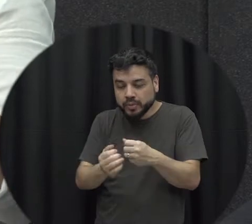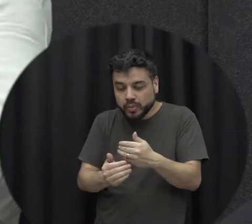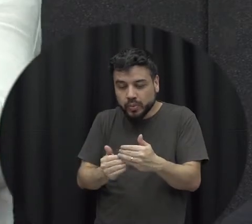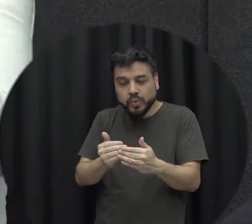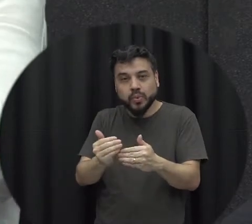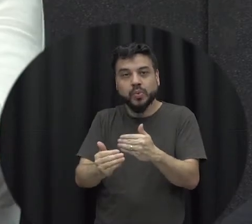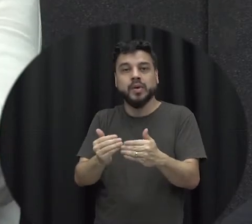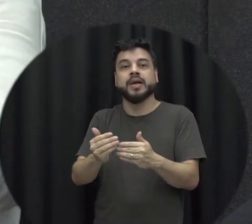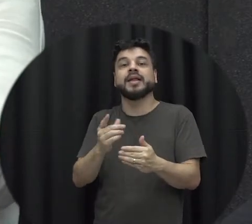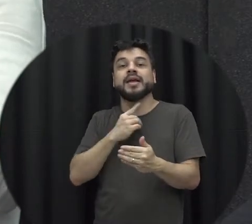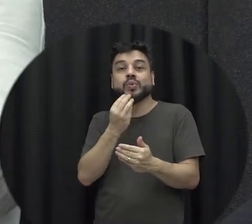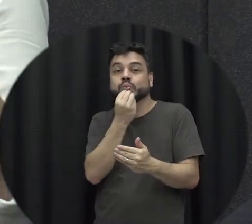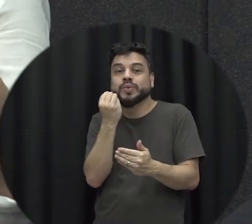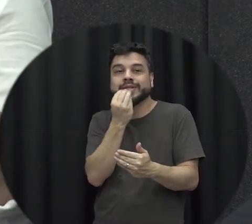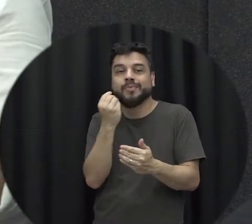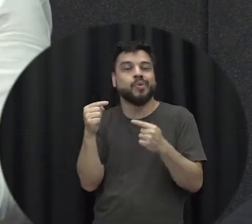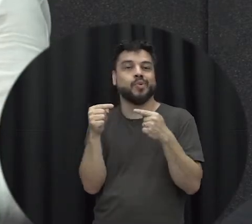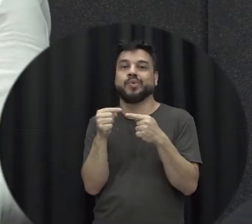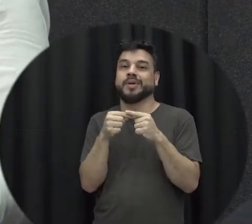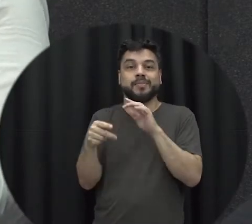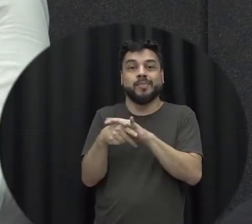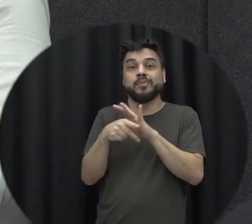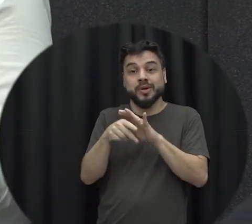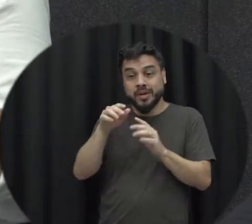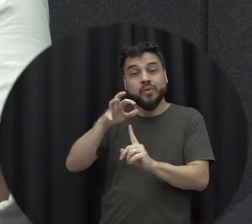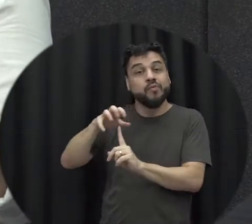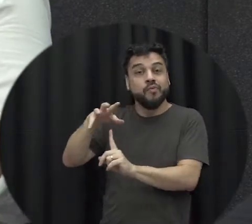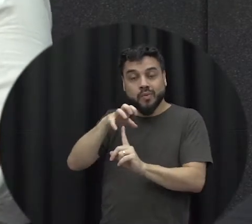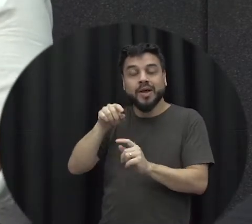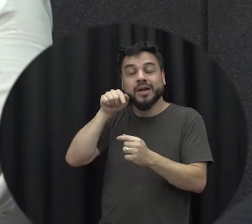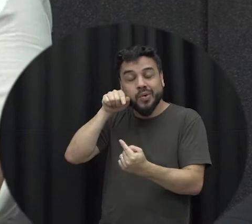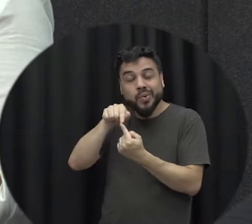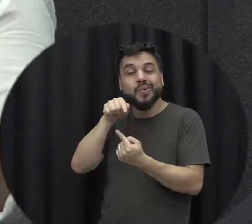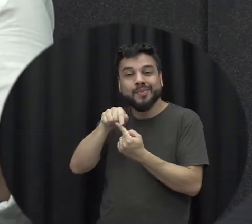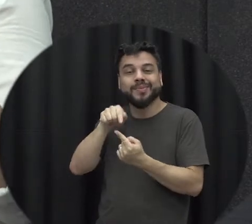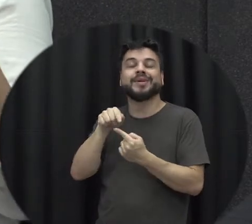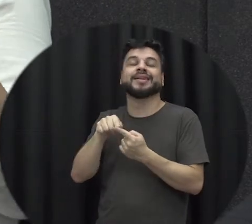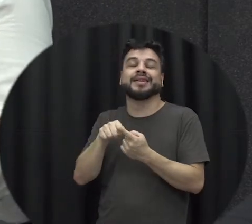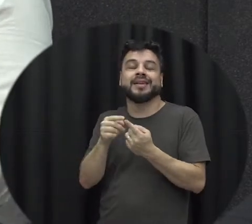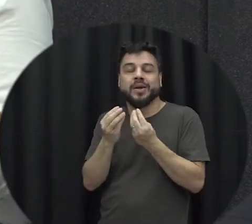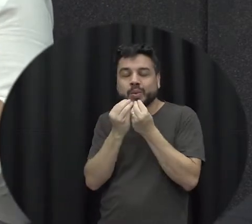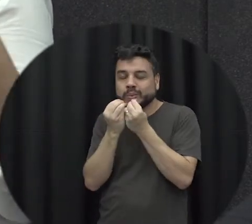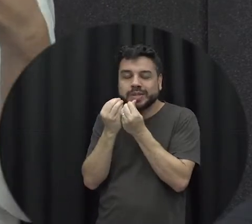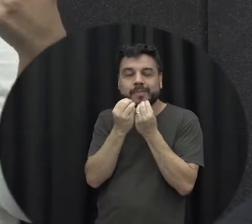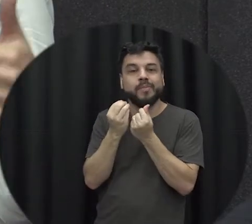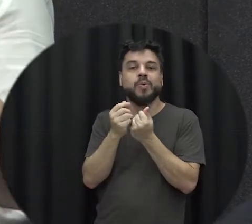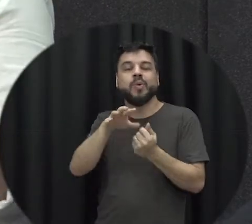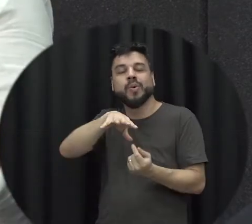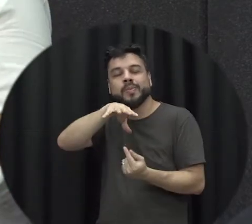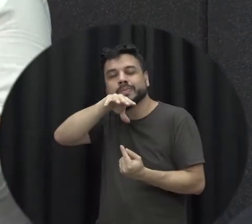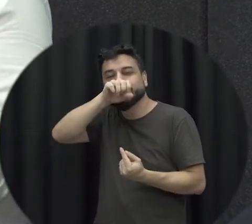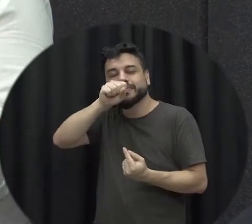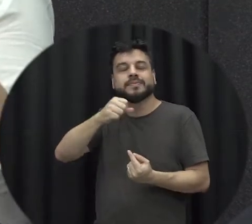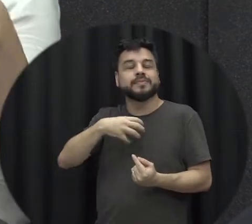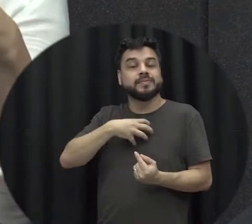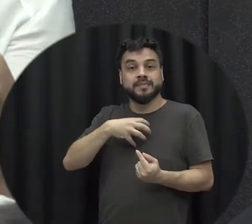secundário. Vem em segundo lugar, assim, no crescimento do fungo. E esses compostos é que vai dar o aroma, que vai dar aquela